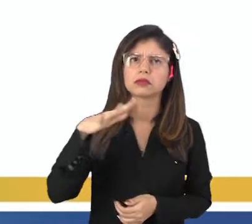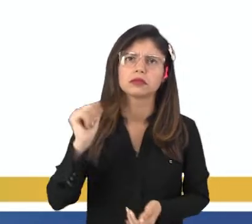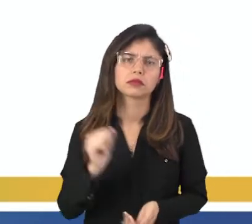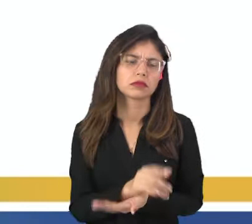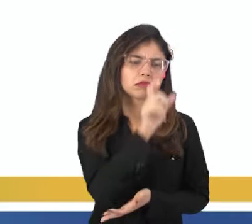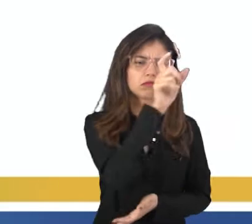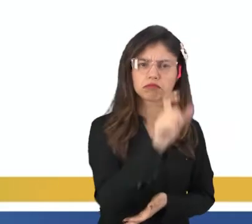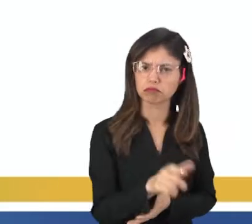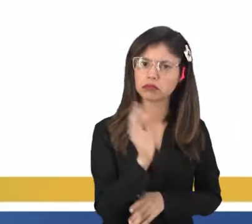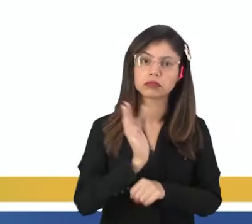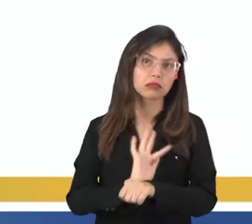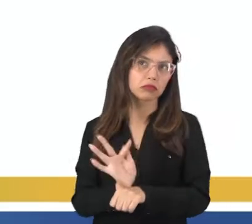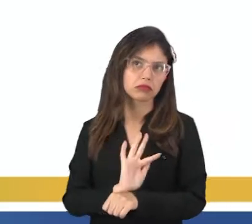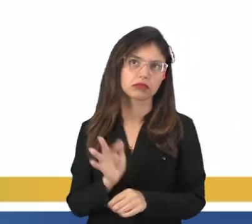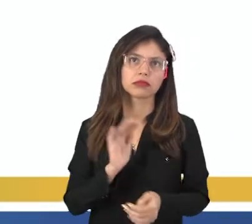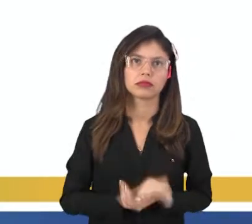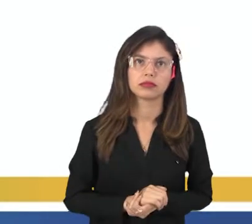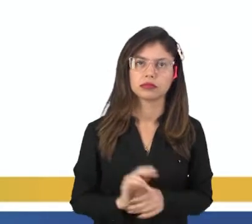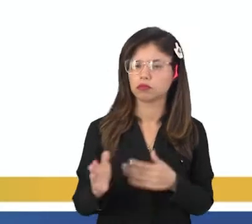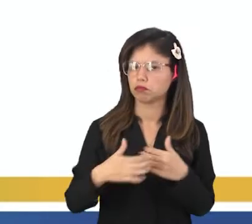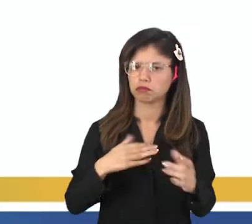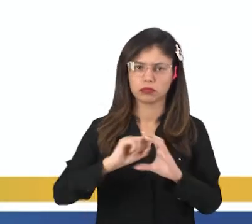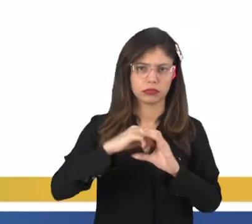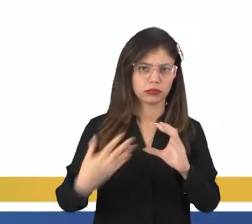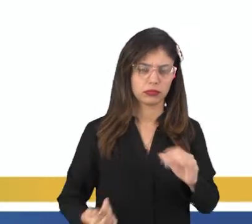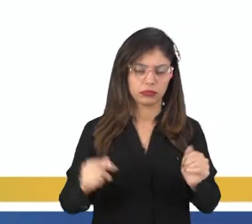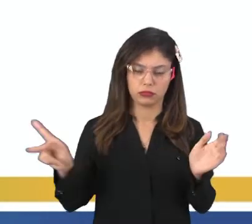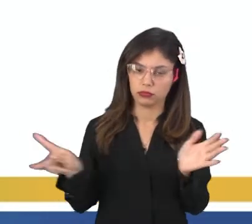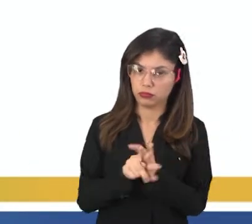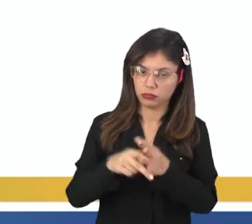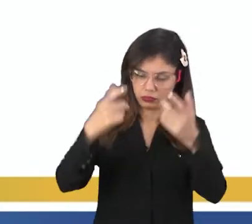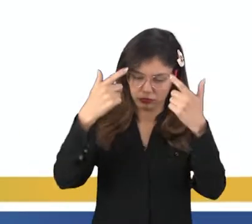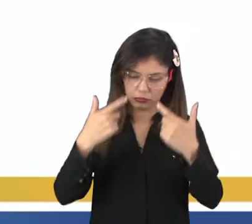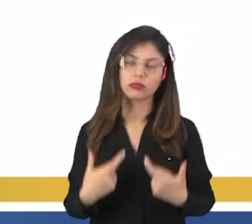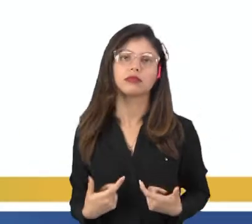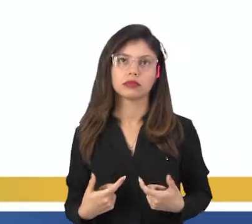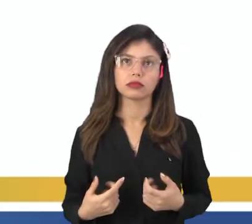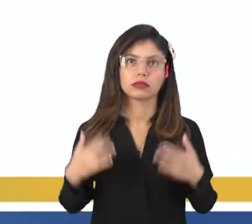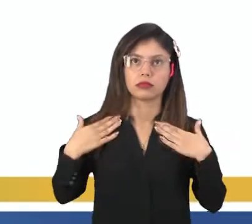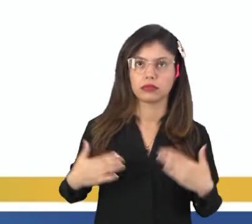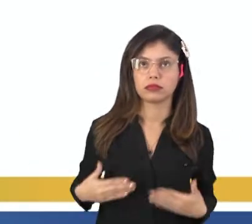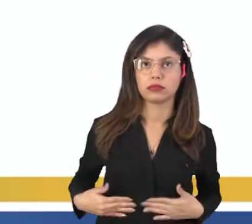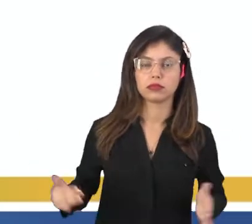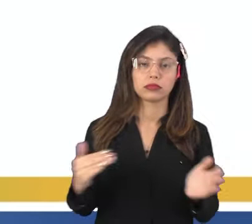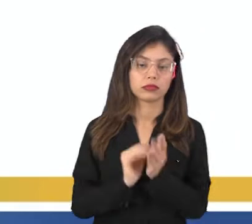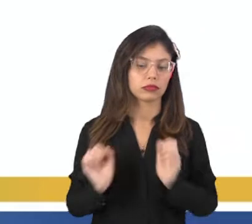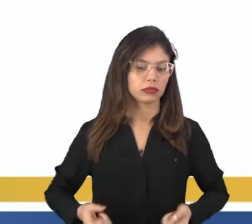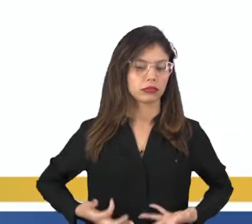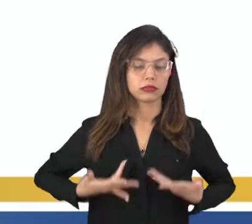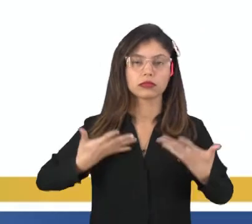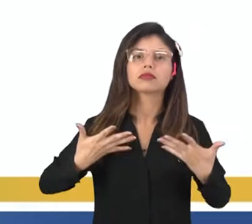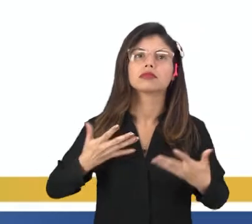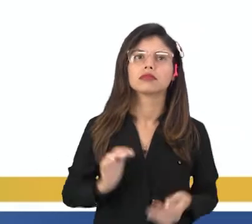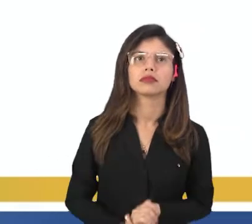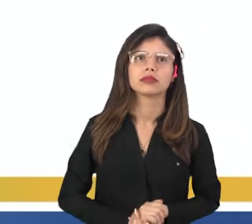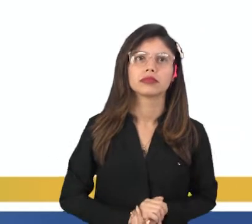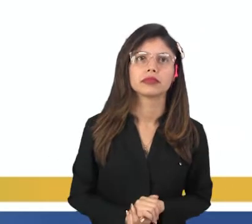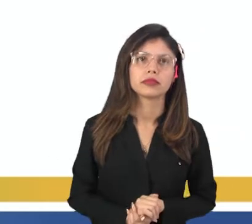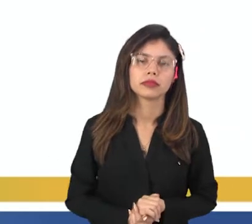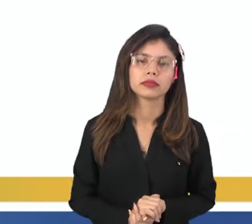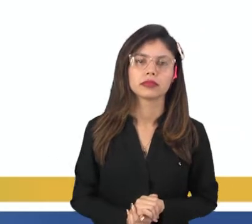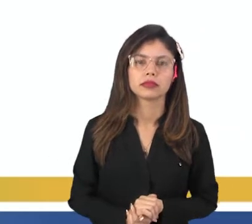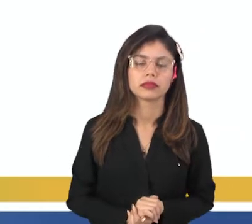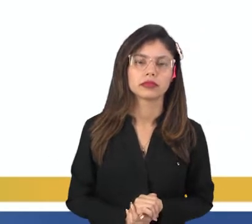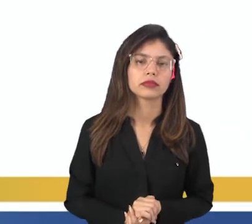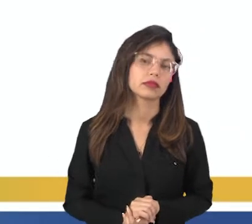nunca se viu um personagem de um filme seja por características pessoais físicas ou até mesmo emocionais